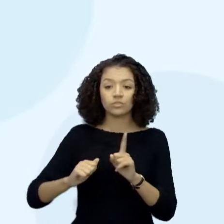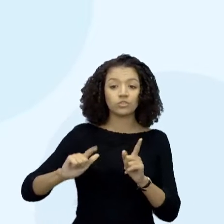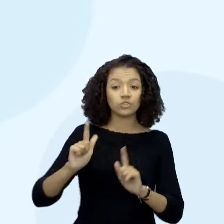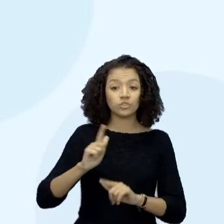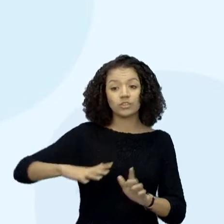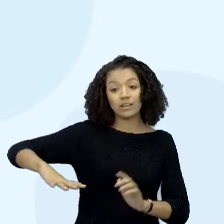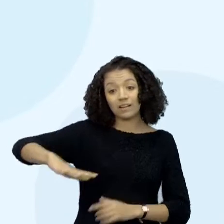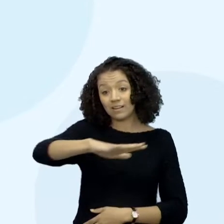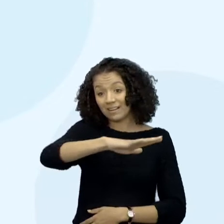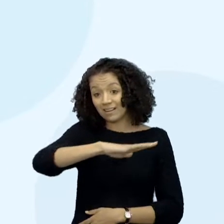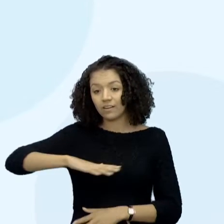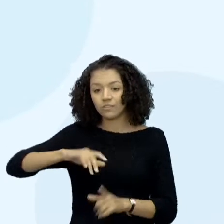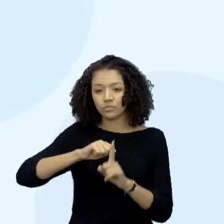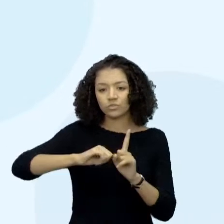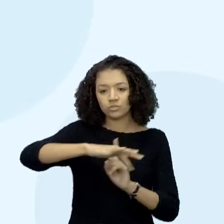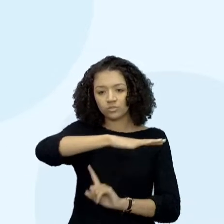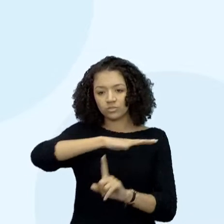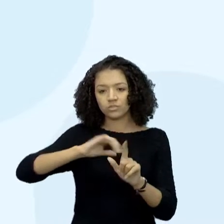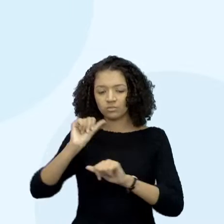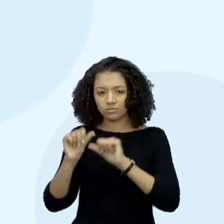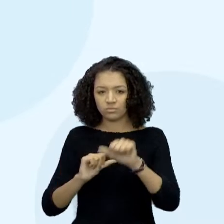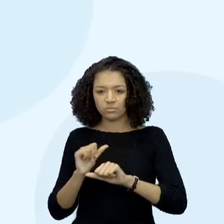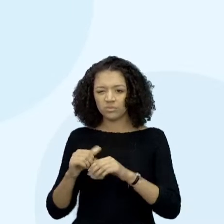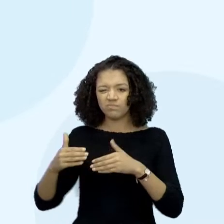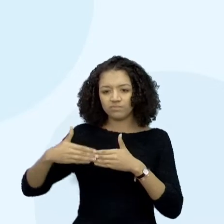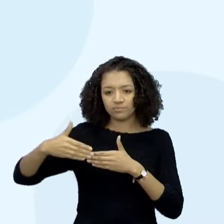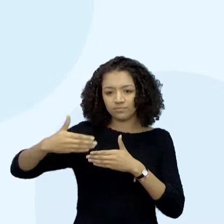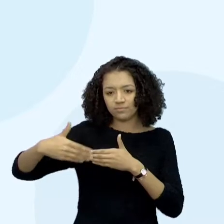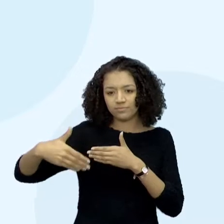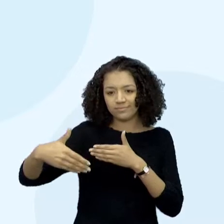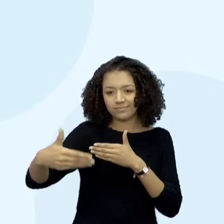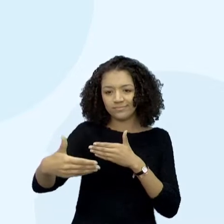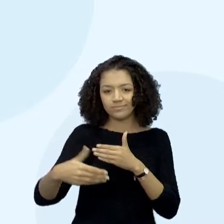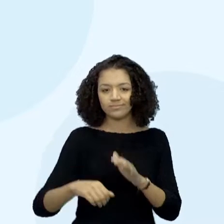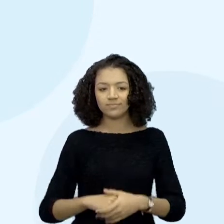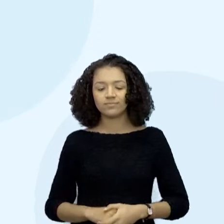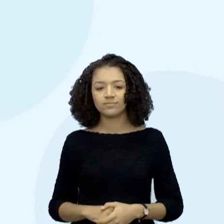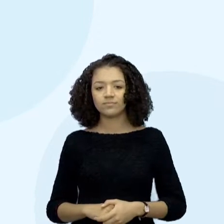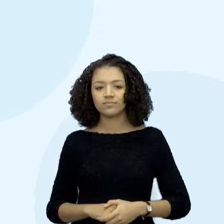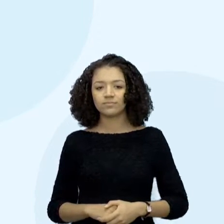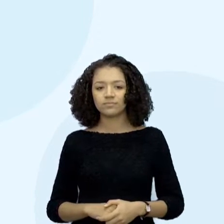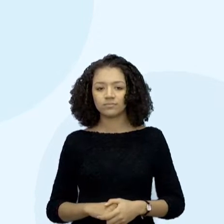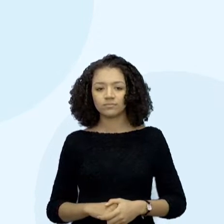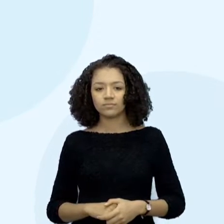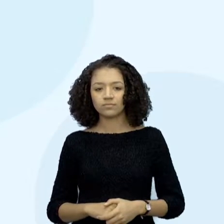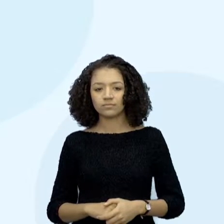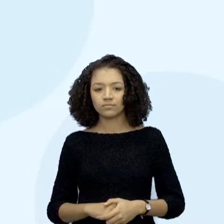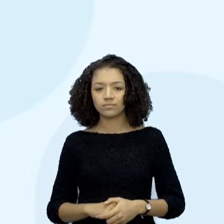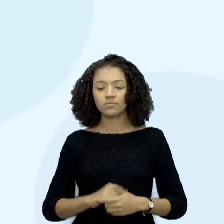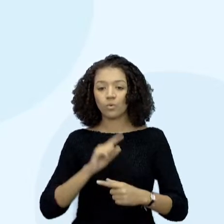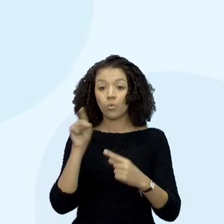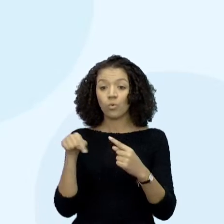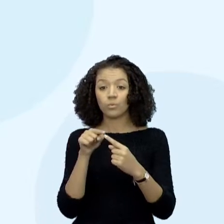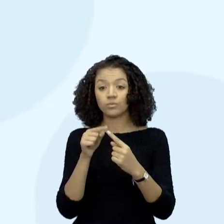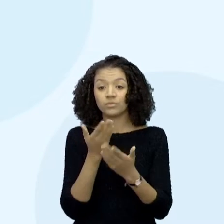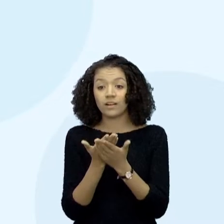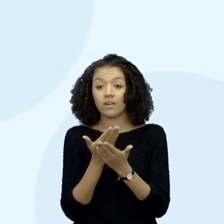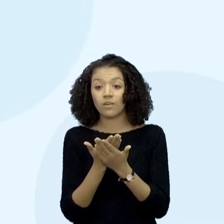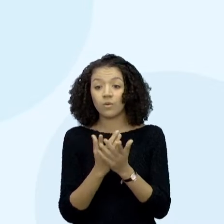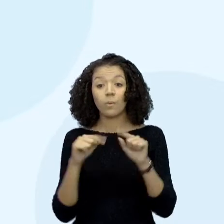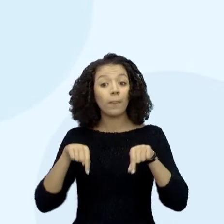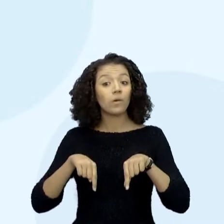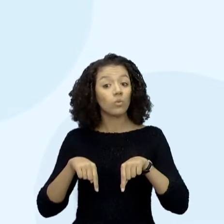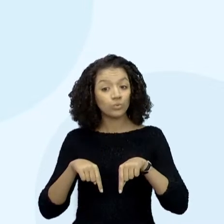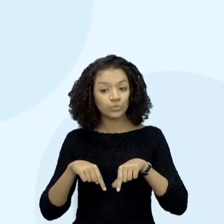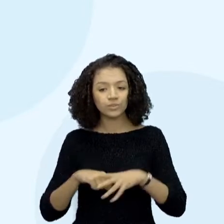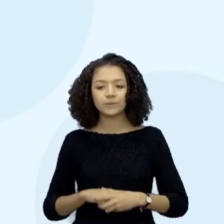Geográfico e Sociedade, mas eu vou avançar um pouquinho aqui, pois a gente já vai para os nossos objetivos da aula de hoje. E na aula